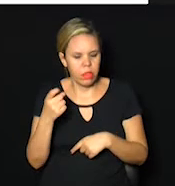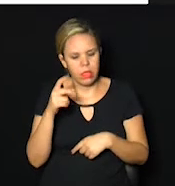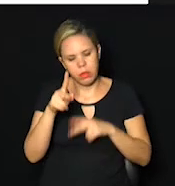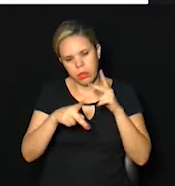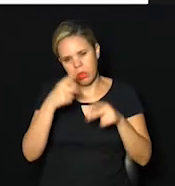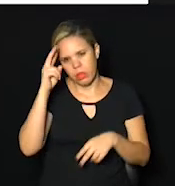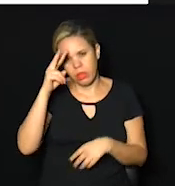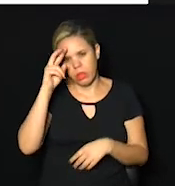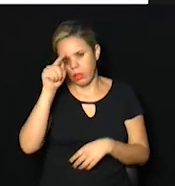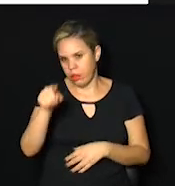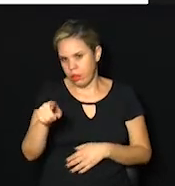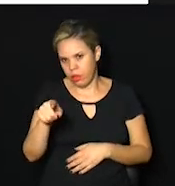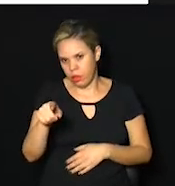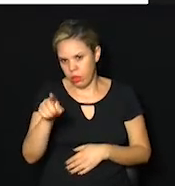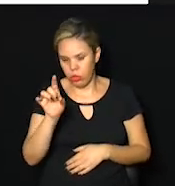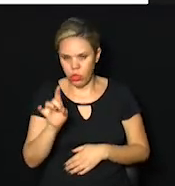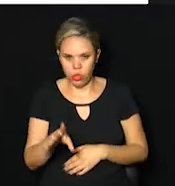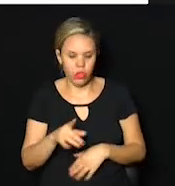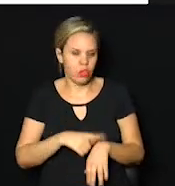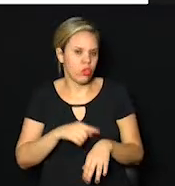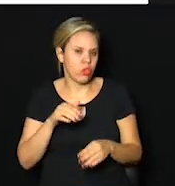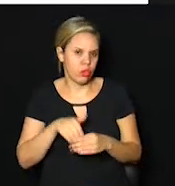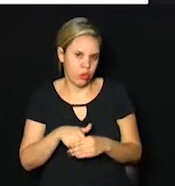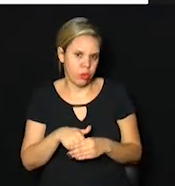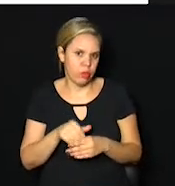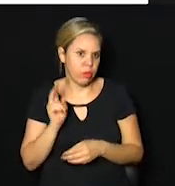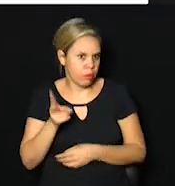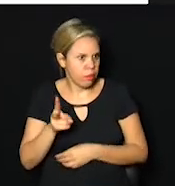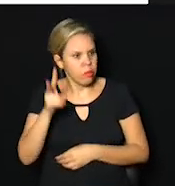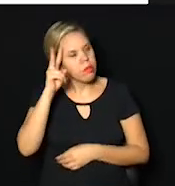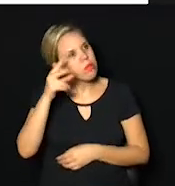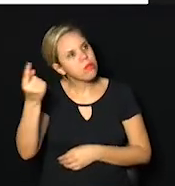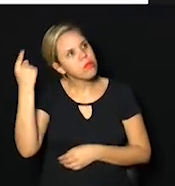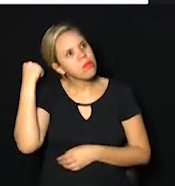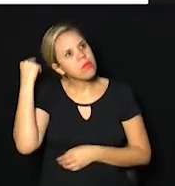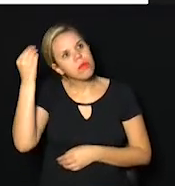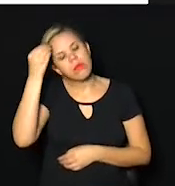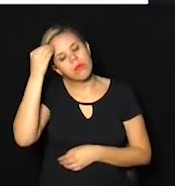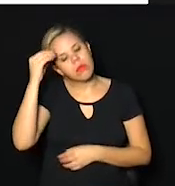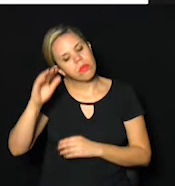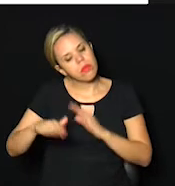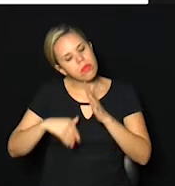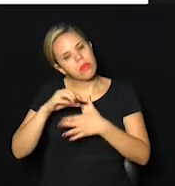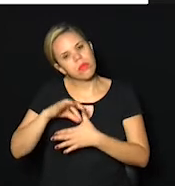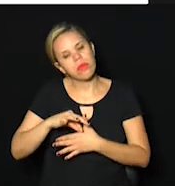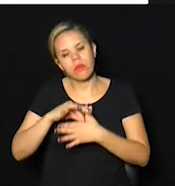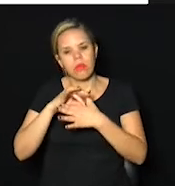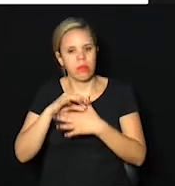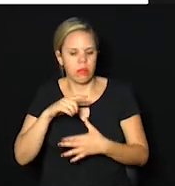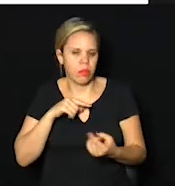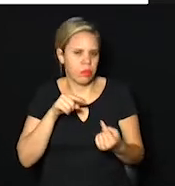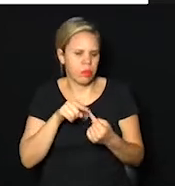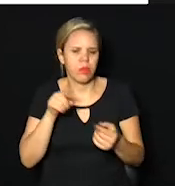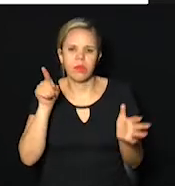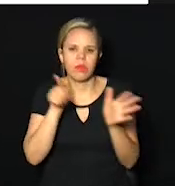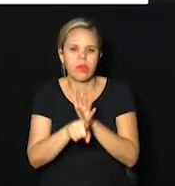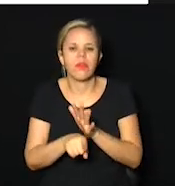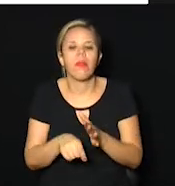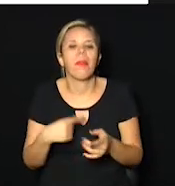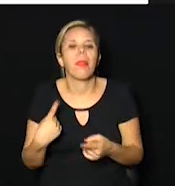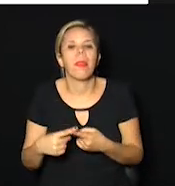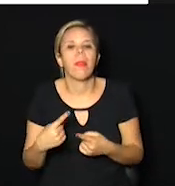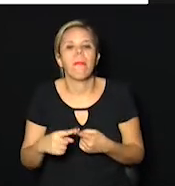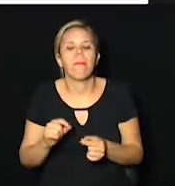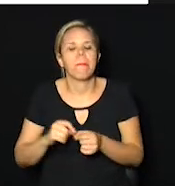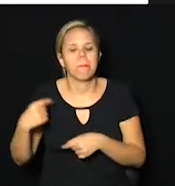de você, não somente na hora da eleição, mas sempre. O processo de construção de liderança tem a ver com essa pergunta, que é por que a gente